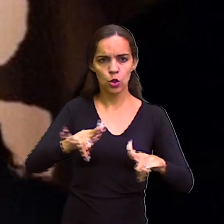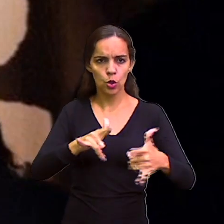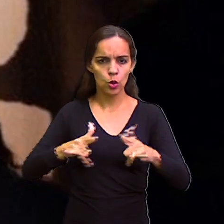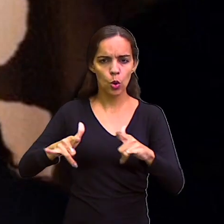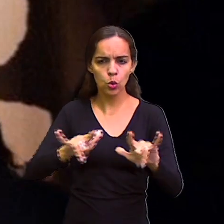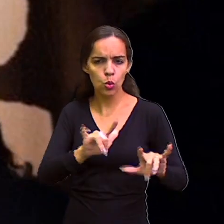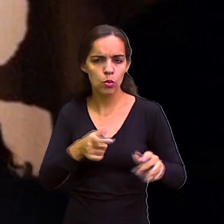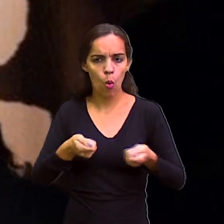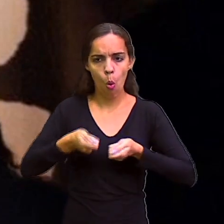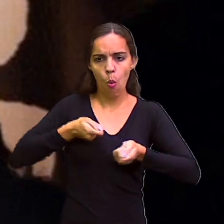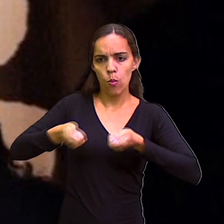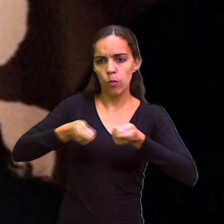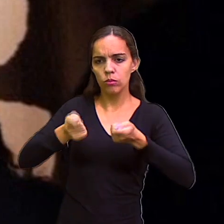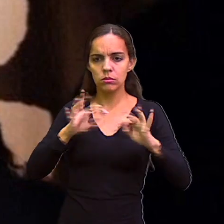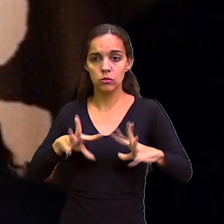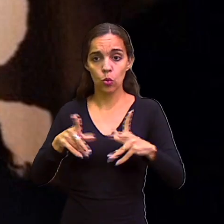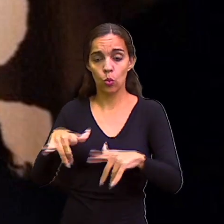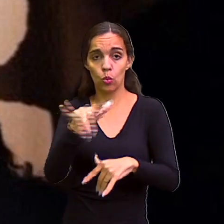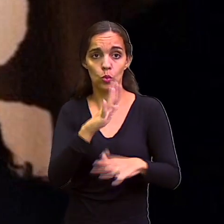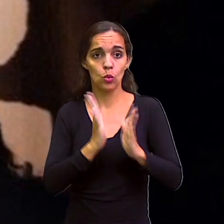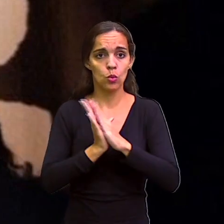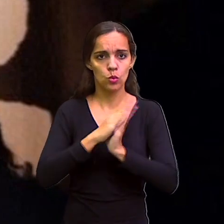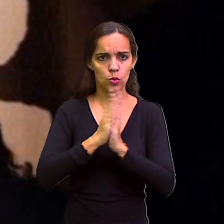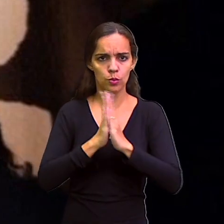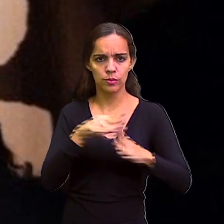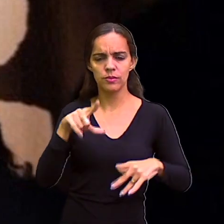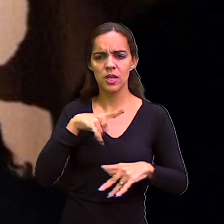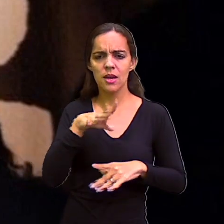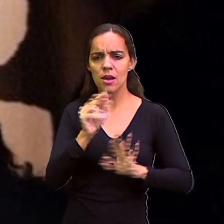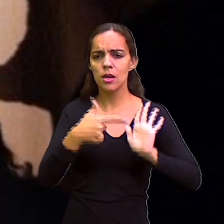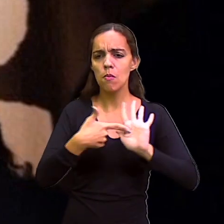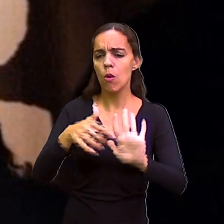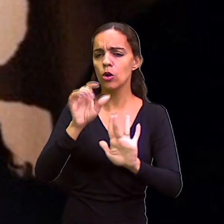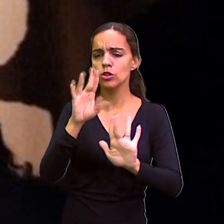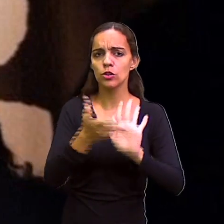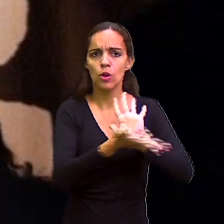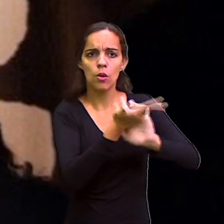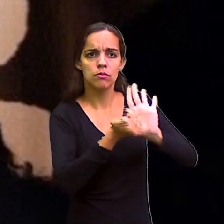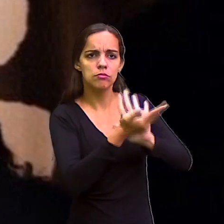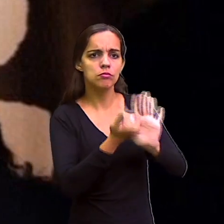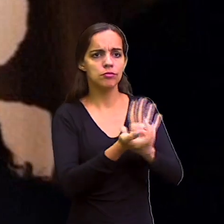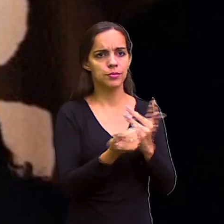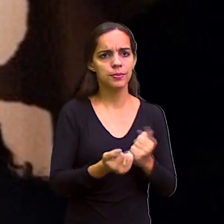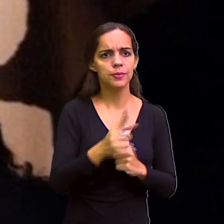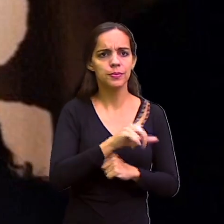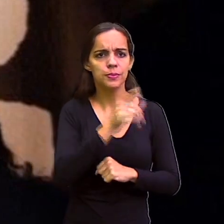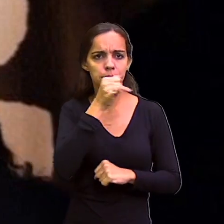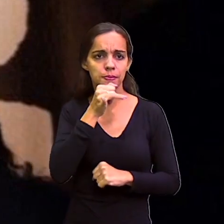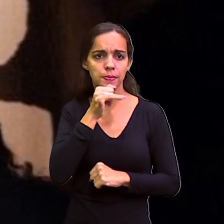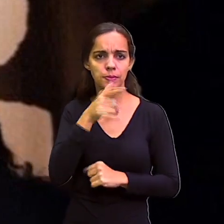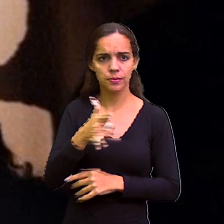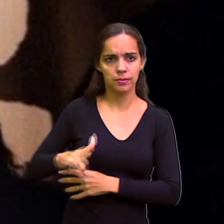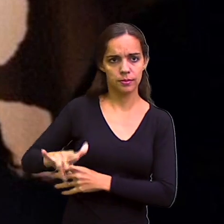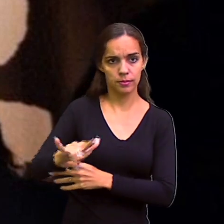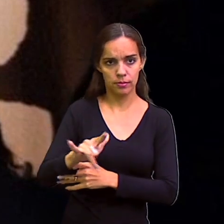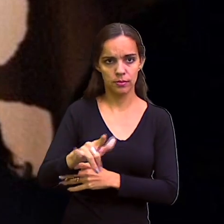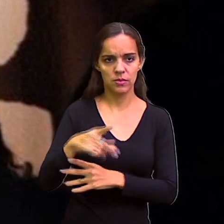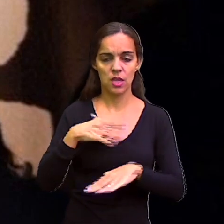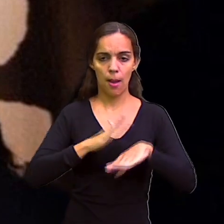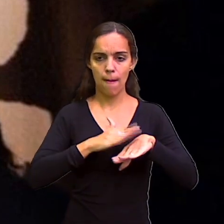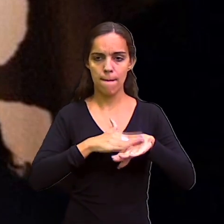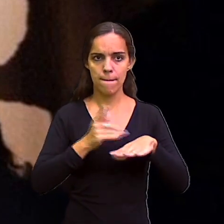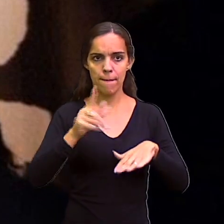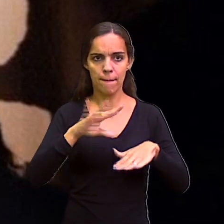mexe, que trabalha com as mãos, que movimenta as imagens. Aquele que faz a marionete por meio de suas